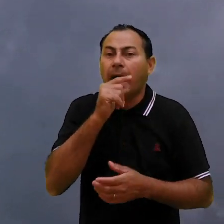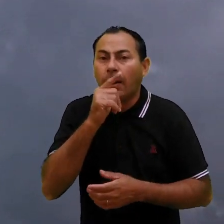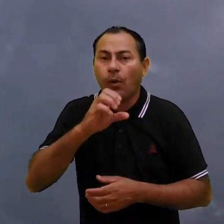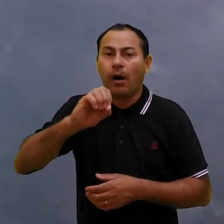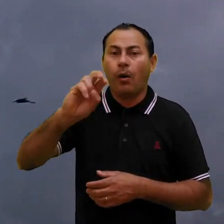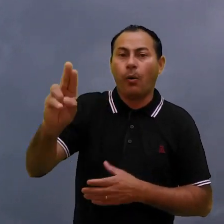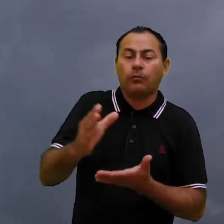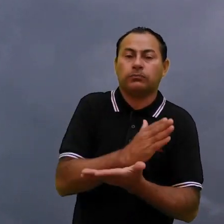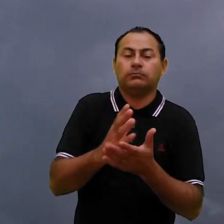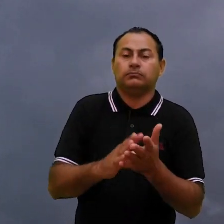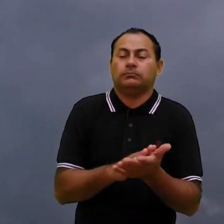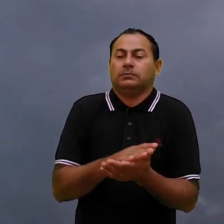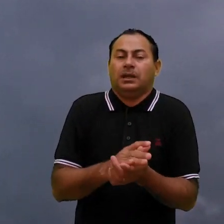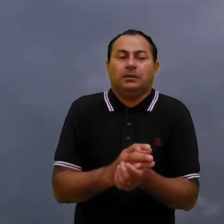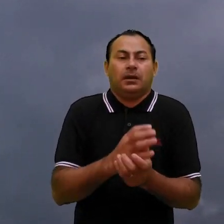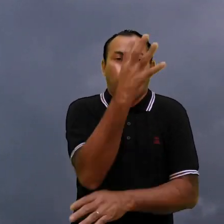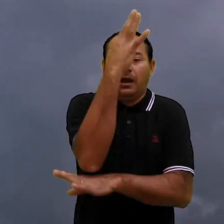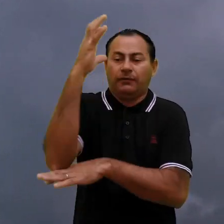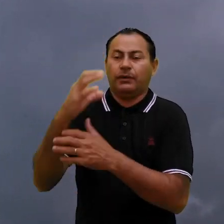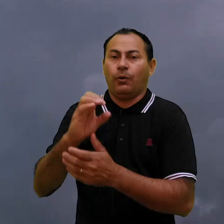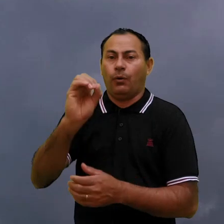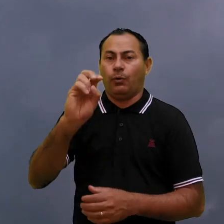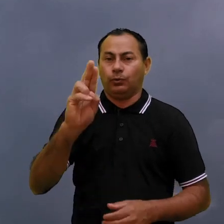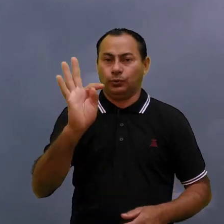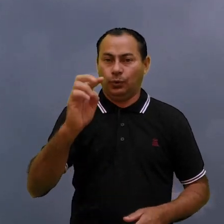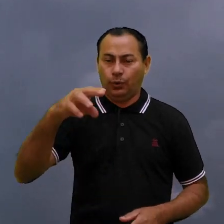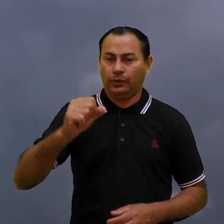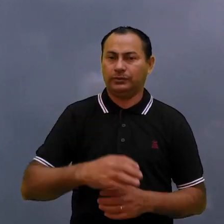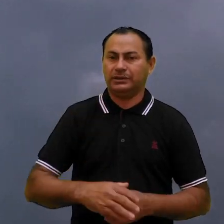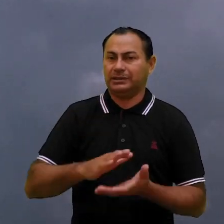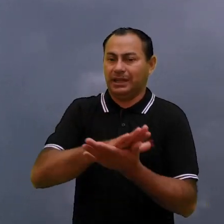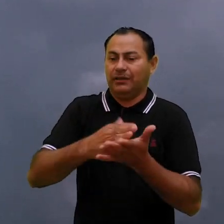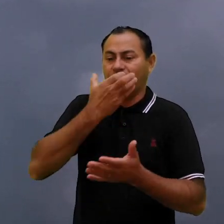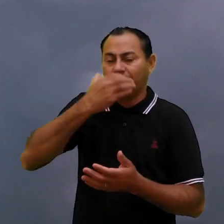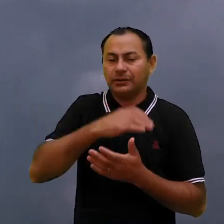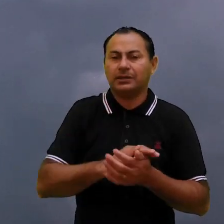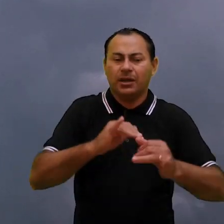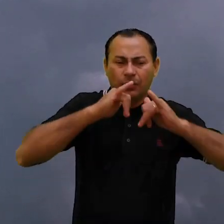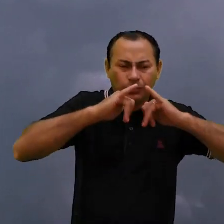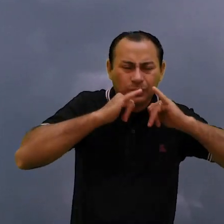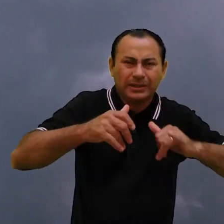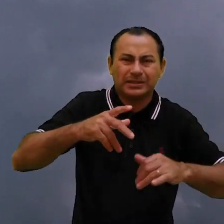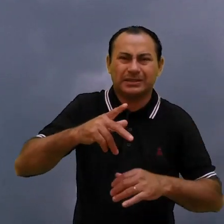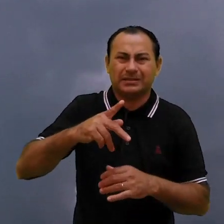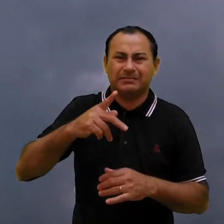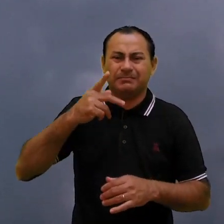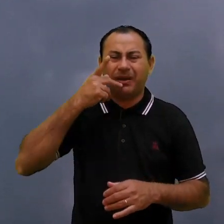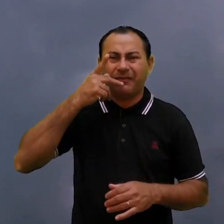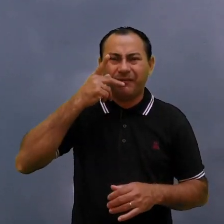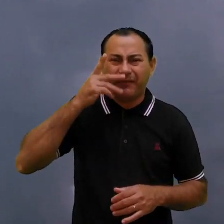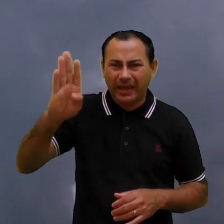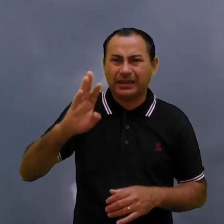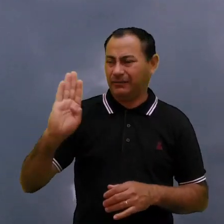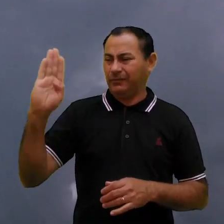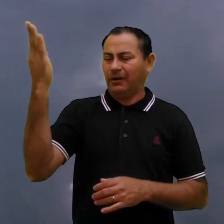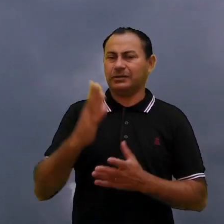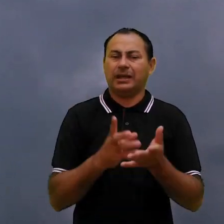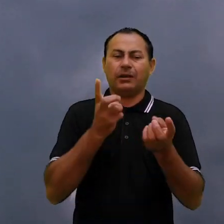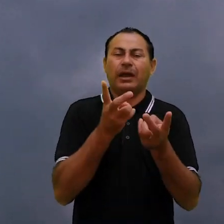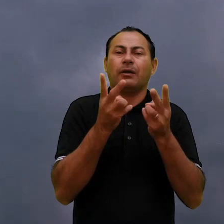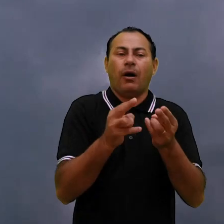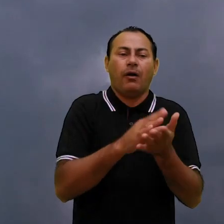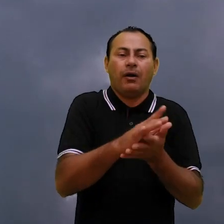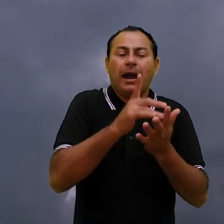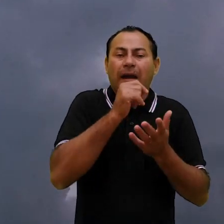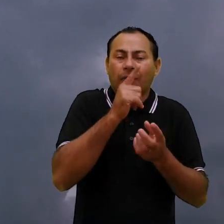uma árvore de outono sem fruto. Esses pregadores e falsos mestres são como nuvens sem água, aparentemente cheia de